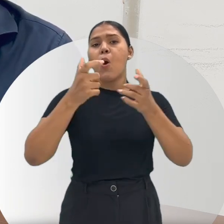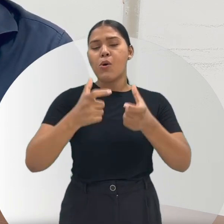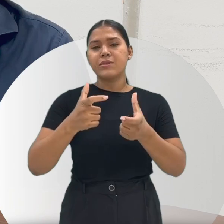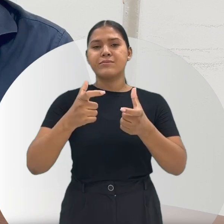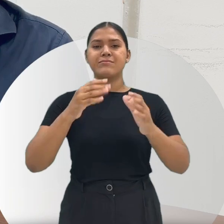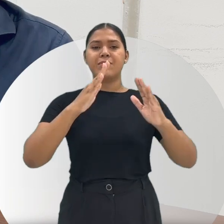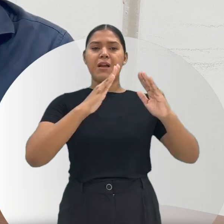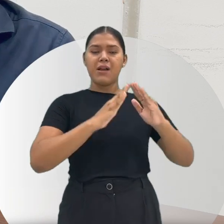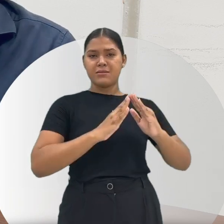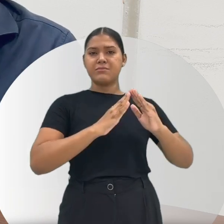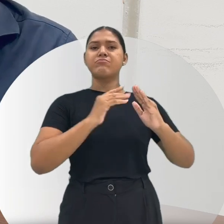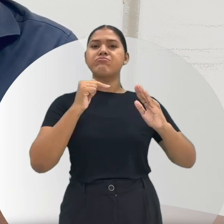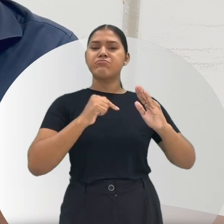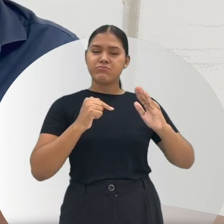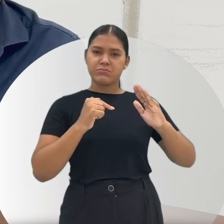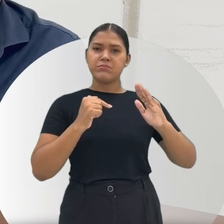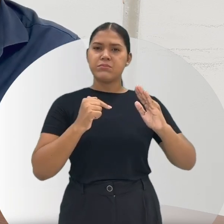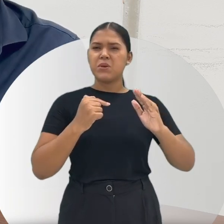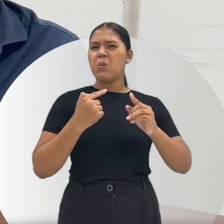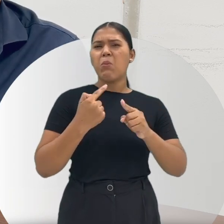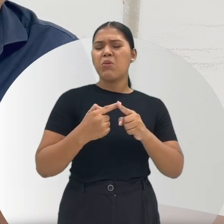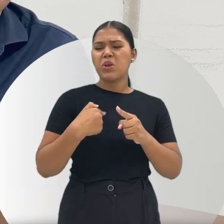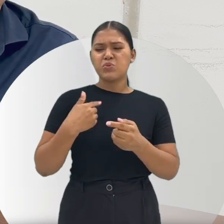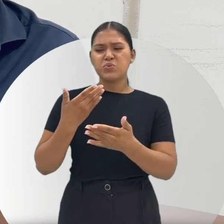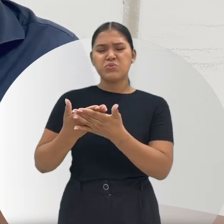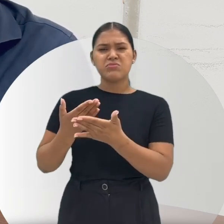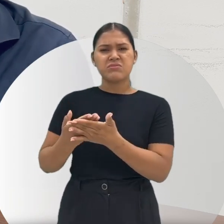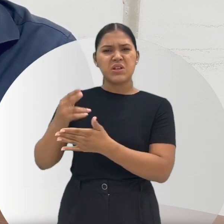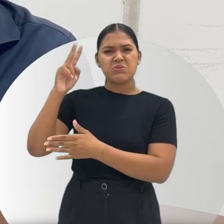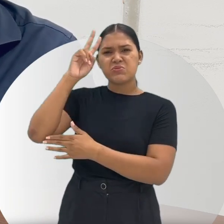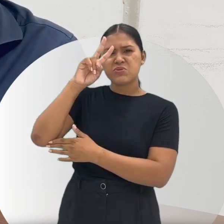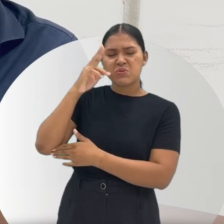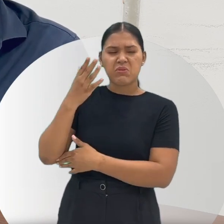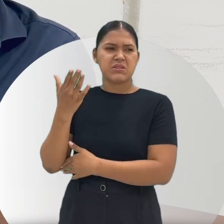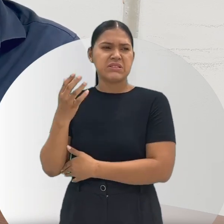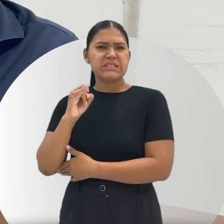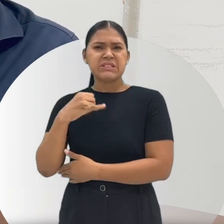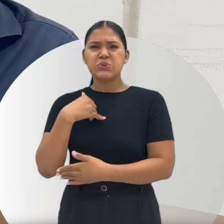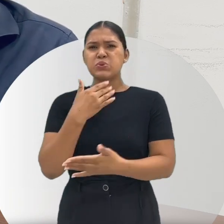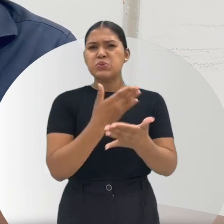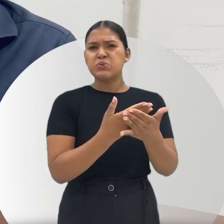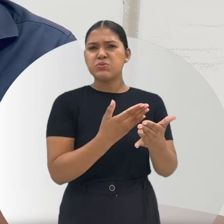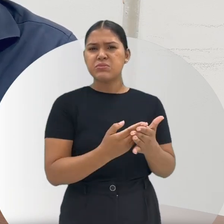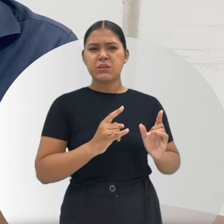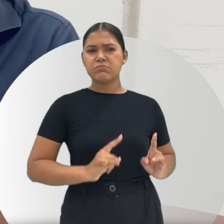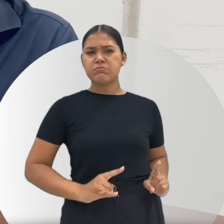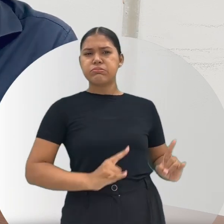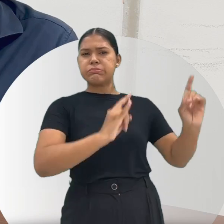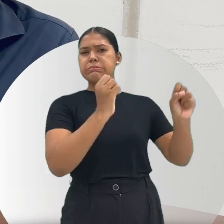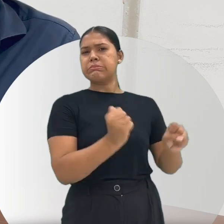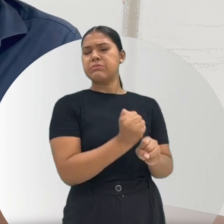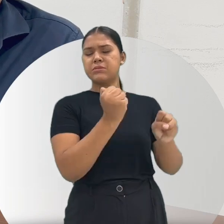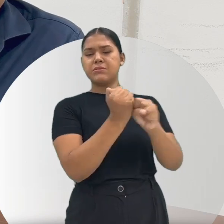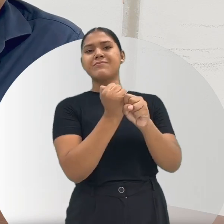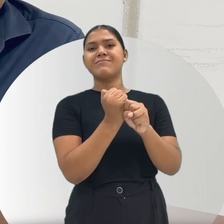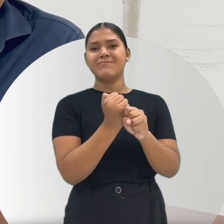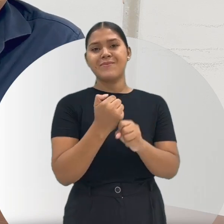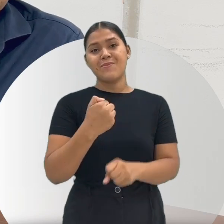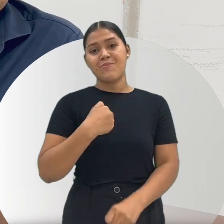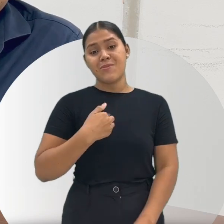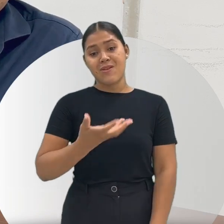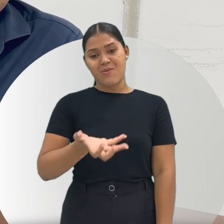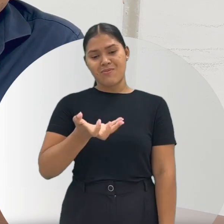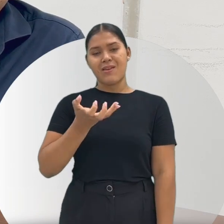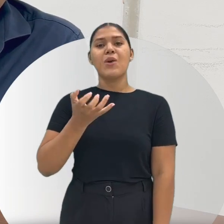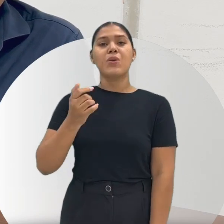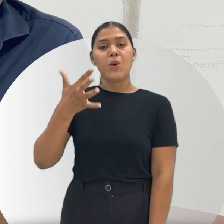aprendi história se eu faço o curso de informática, ou faço o curso de eletrotécnica, ou de edificações, ou de química? É porque eu quero fazer com